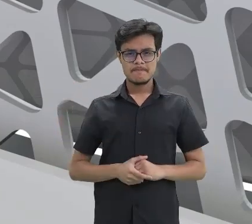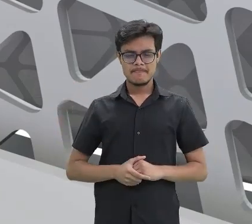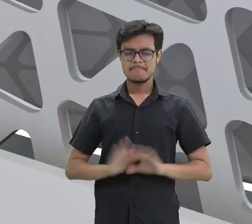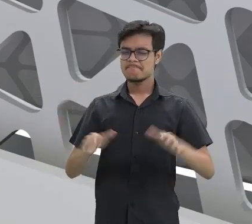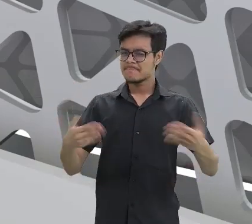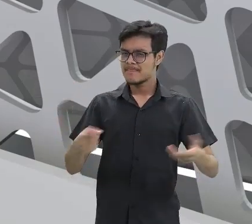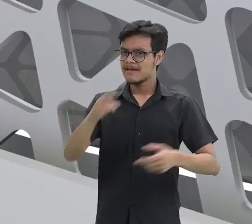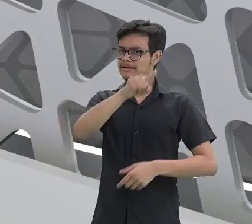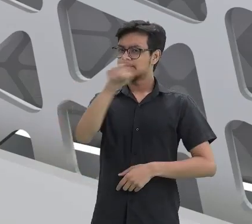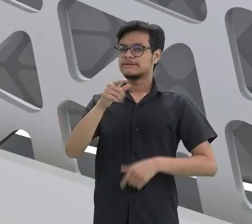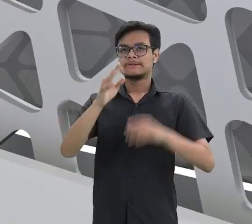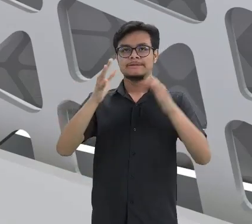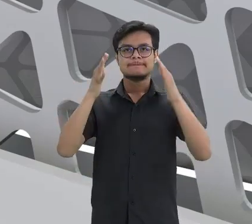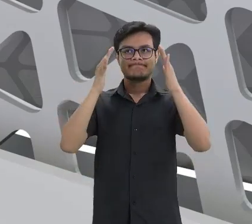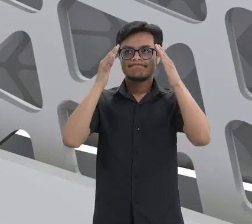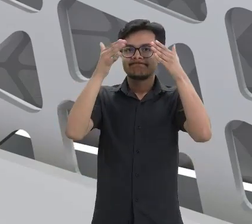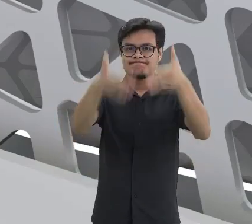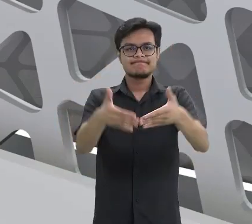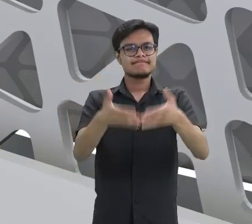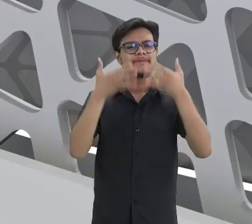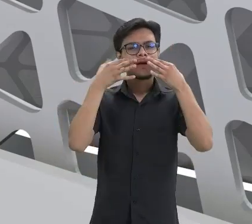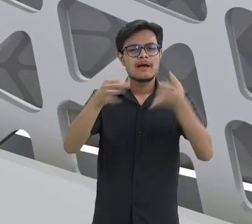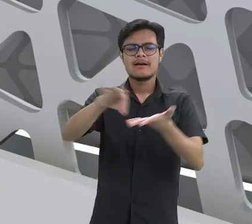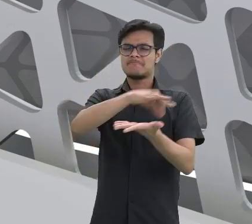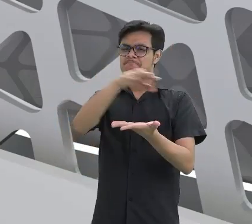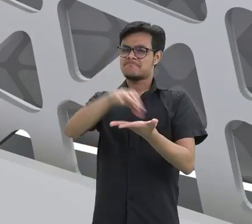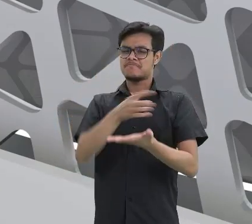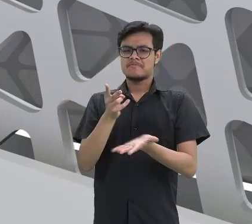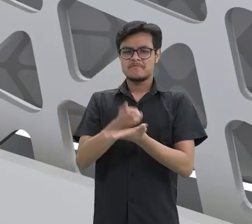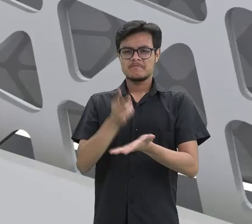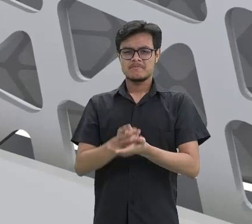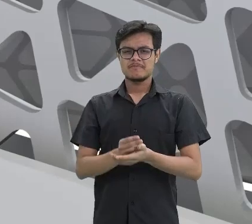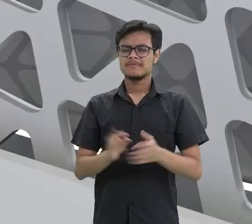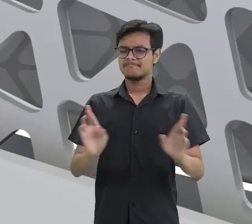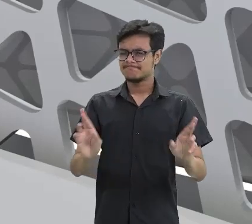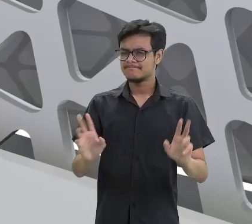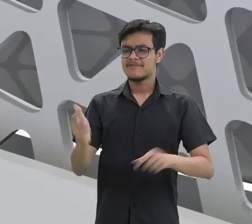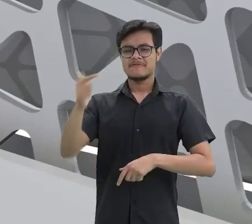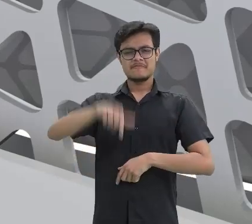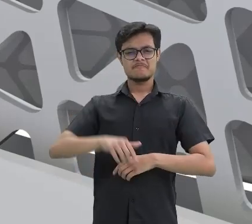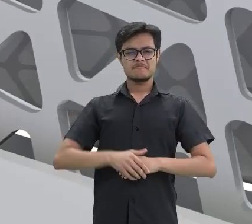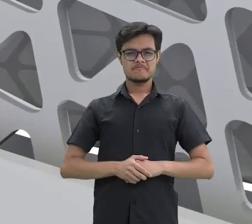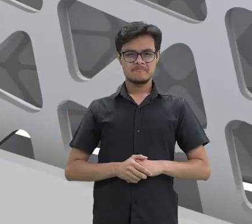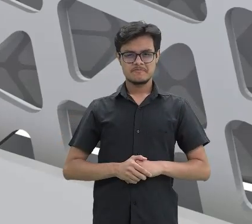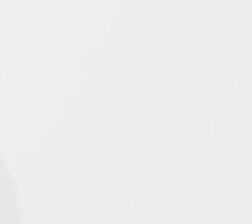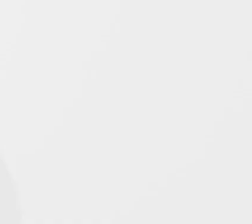se concentre, anote, preste atenção. Daqui a pouco a gente volta.